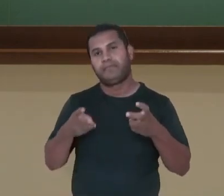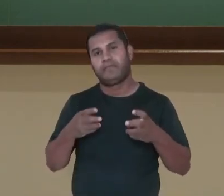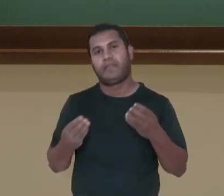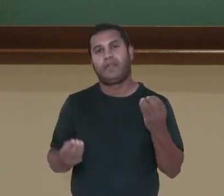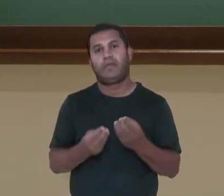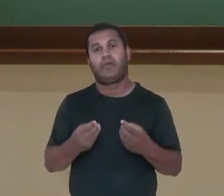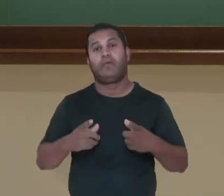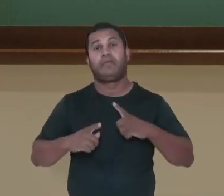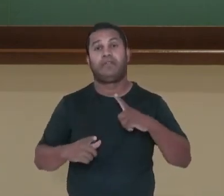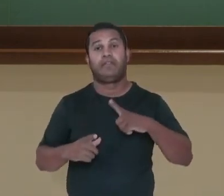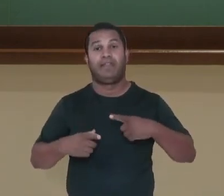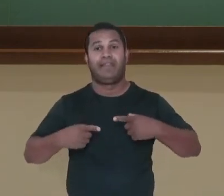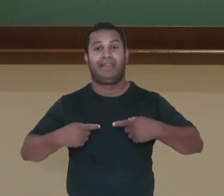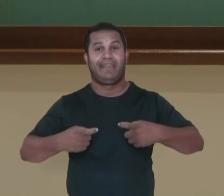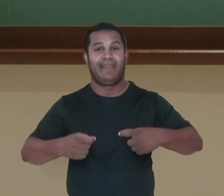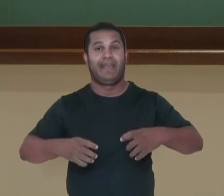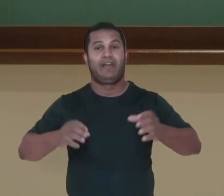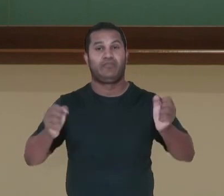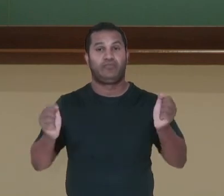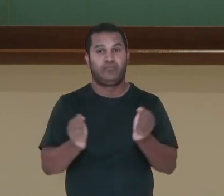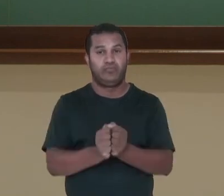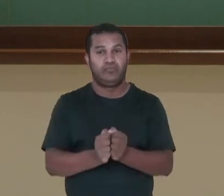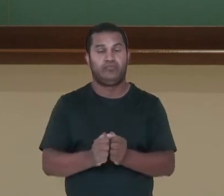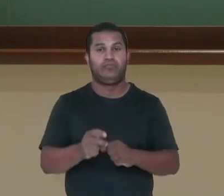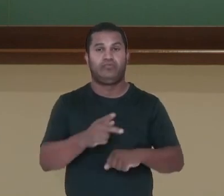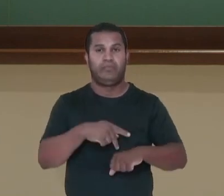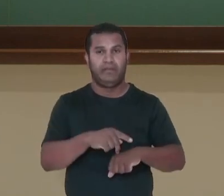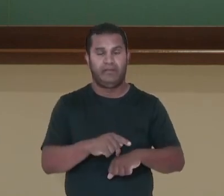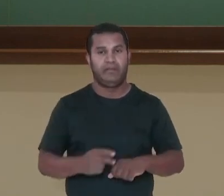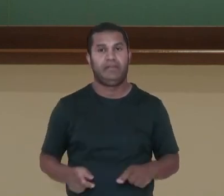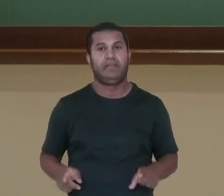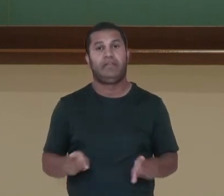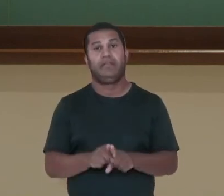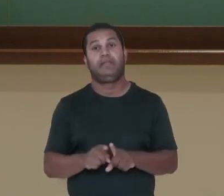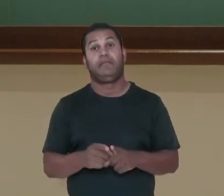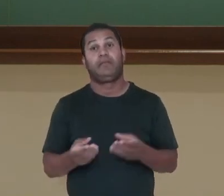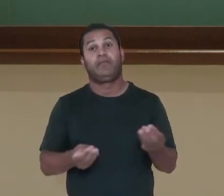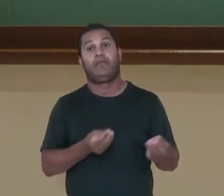gerados aí por meio de dois grupos terroristas dentro da Colômbia, né, as FARC